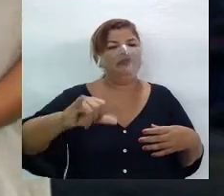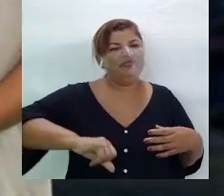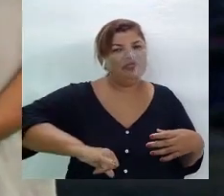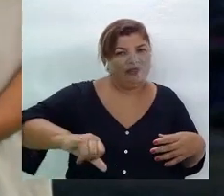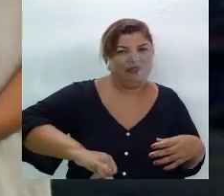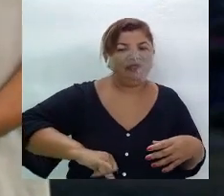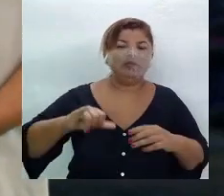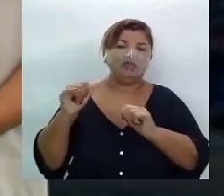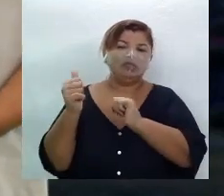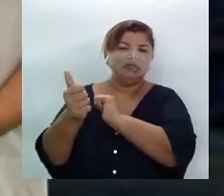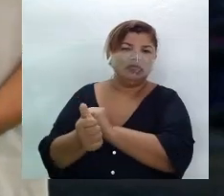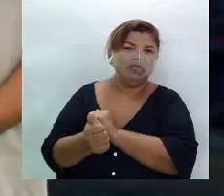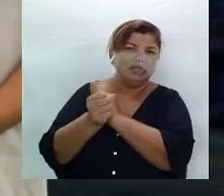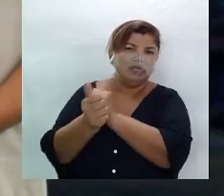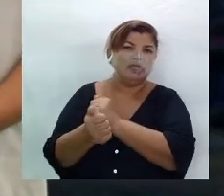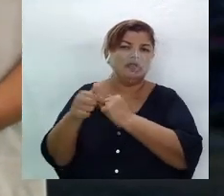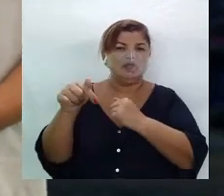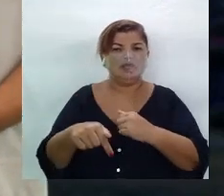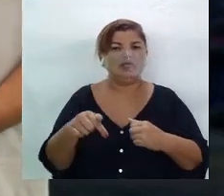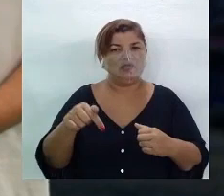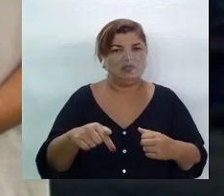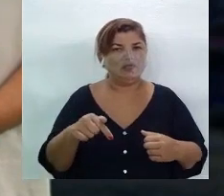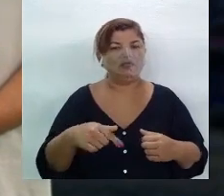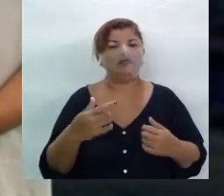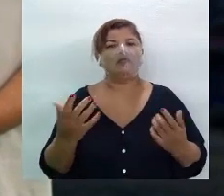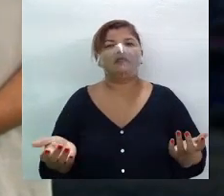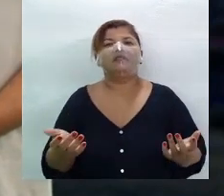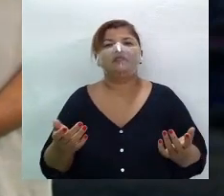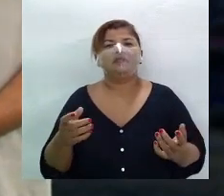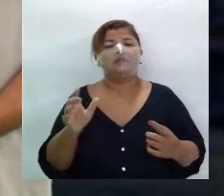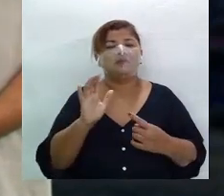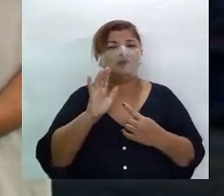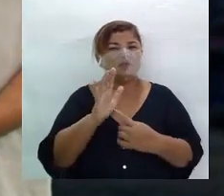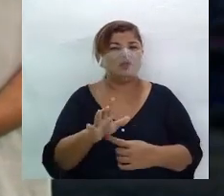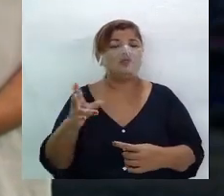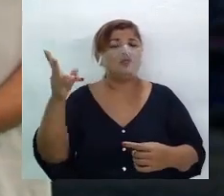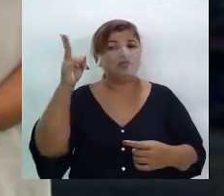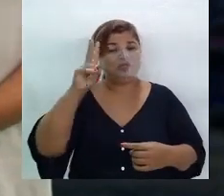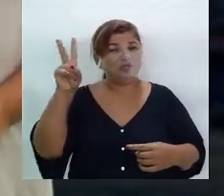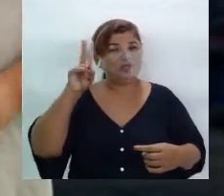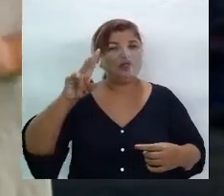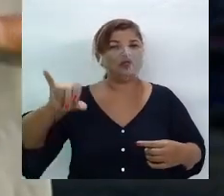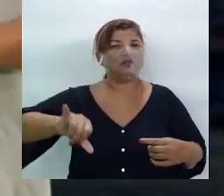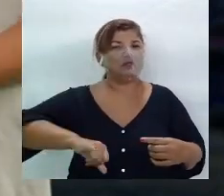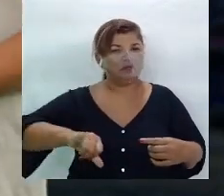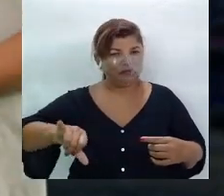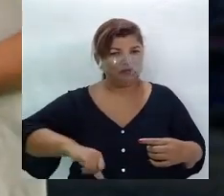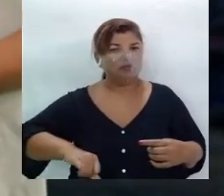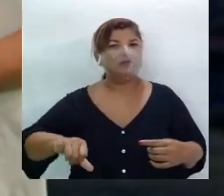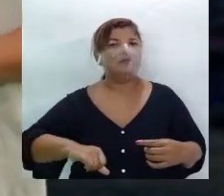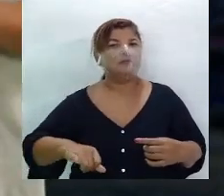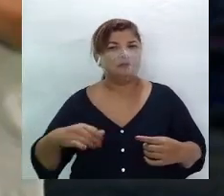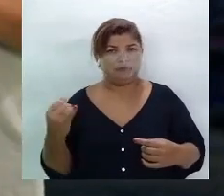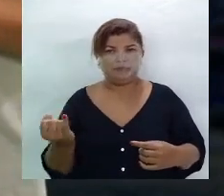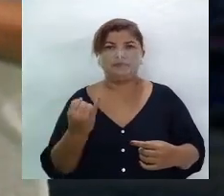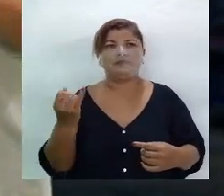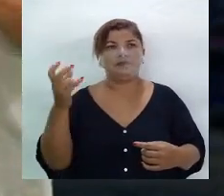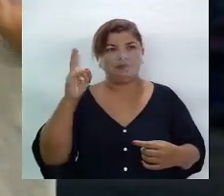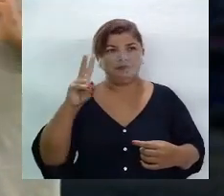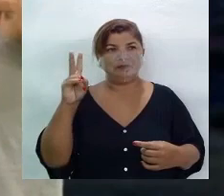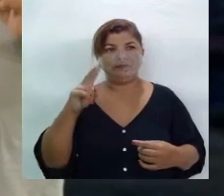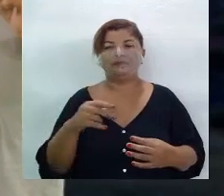dos escravos, que aqui passaram e nós deixaram sua marca de dor e de sofrimento. É importante lembrar disso.